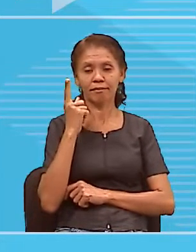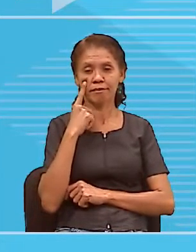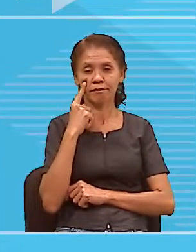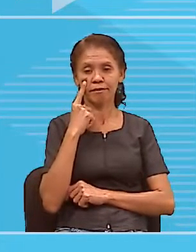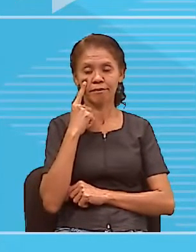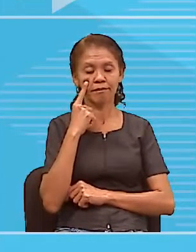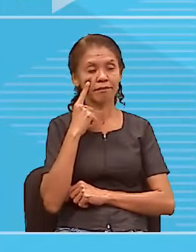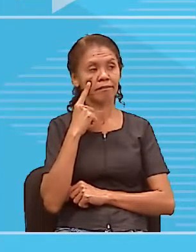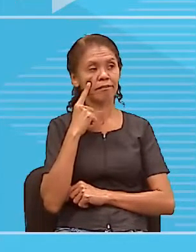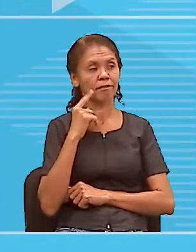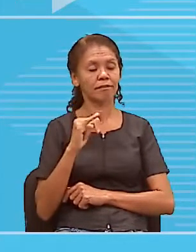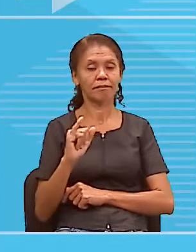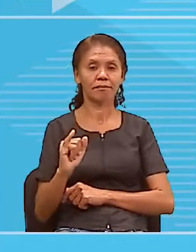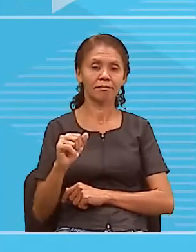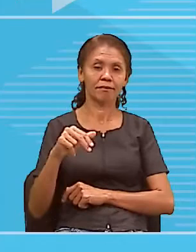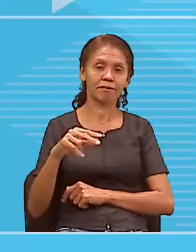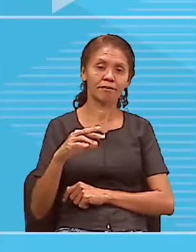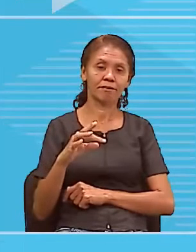natureza